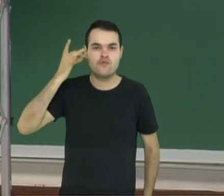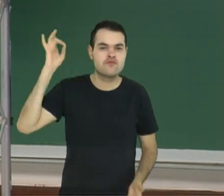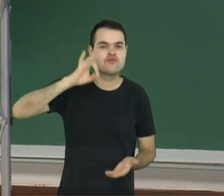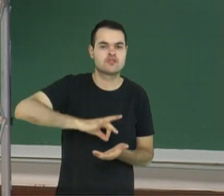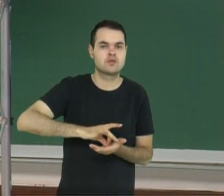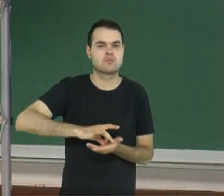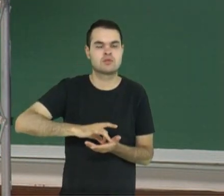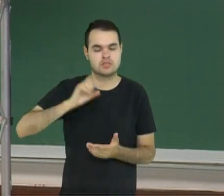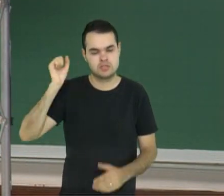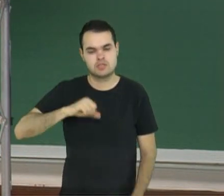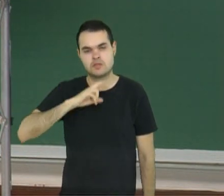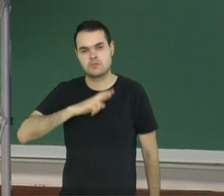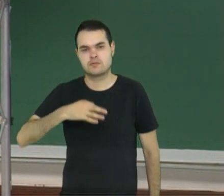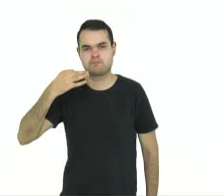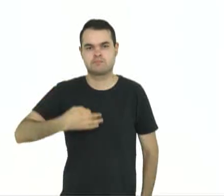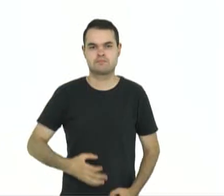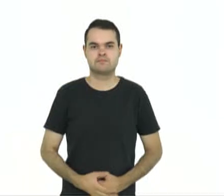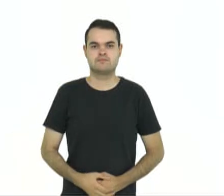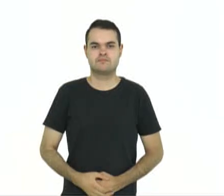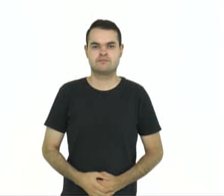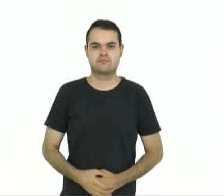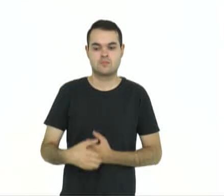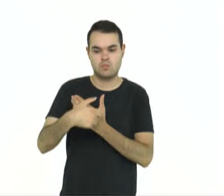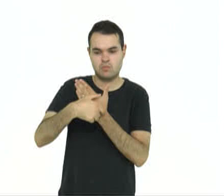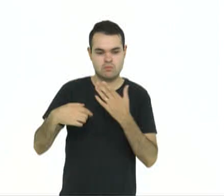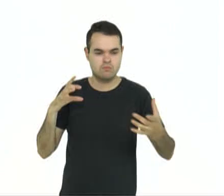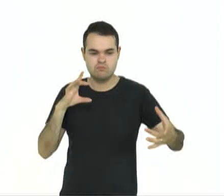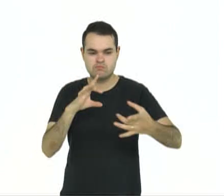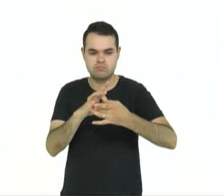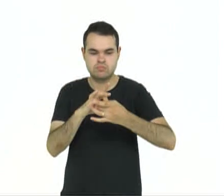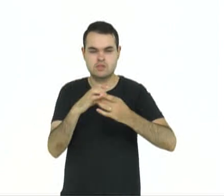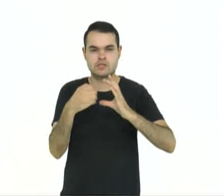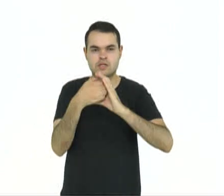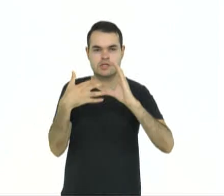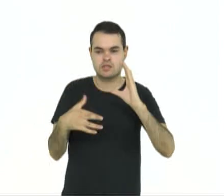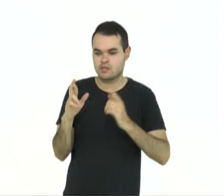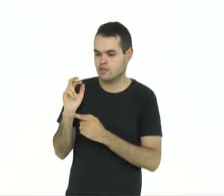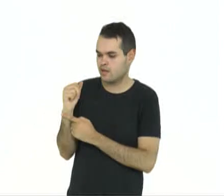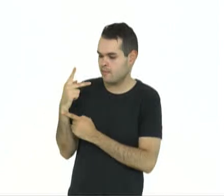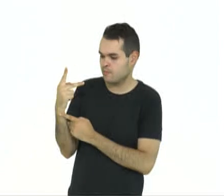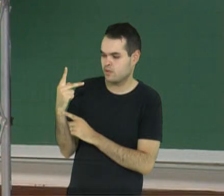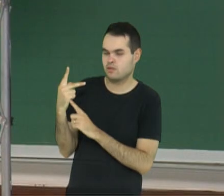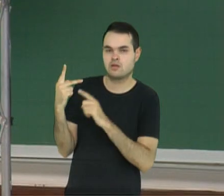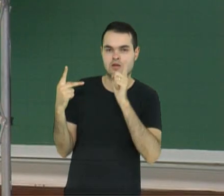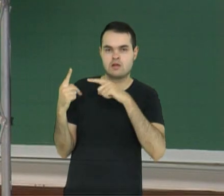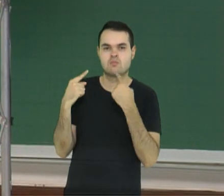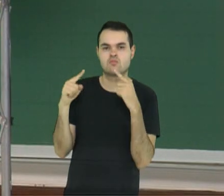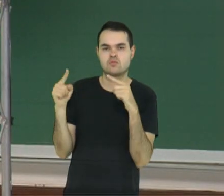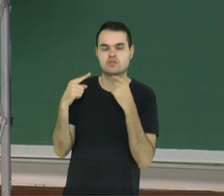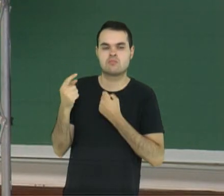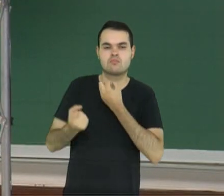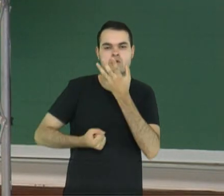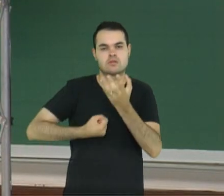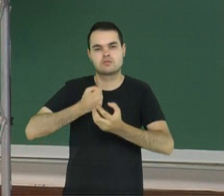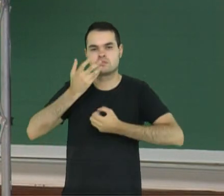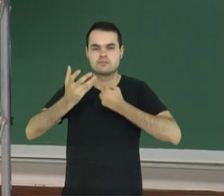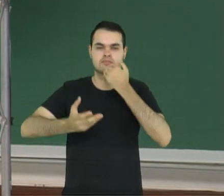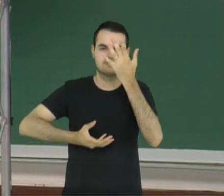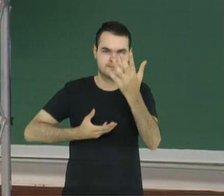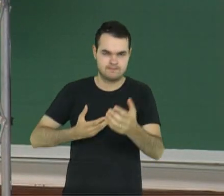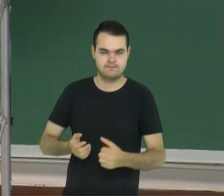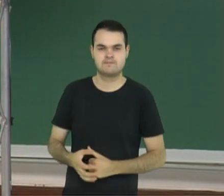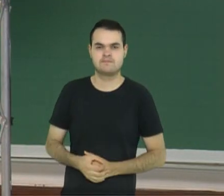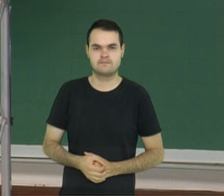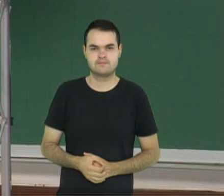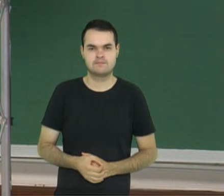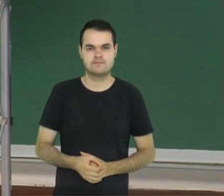sim nós temos a resposta correta, com autores aproximados e características do rap. O que é o rap? É música com poesia, com texto poético.